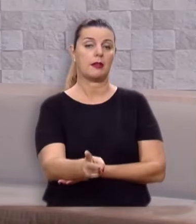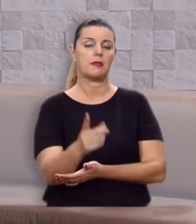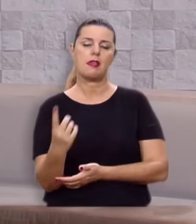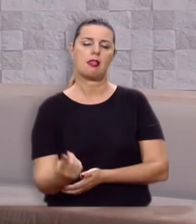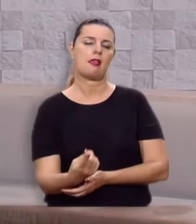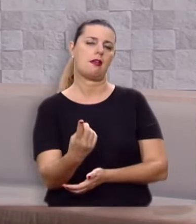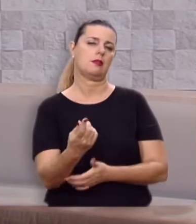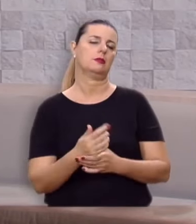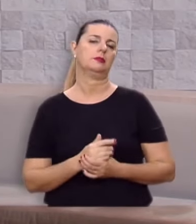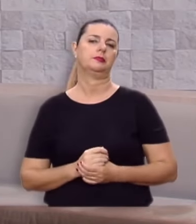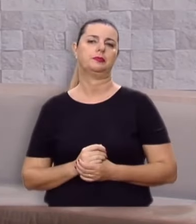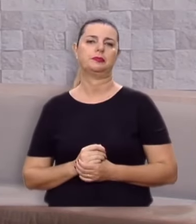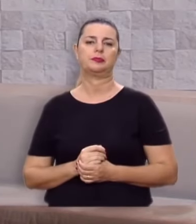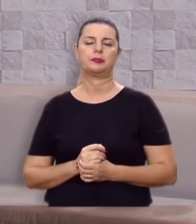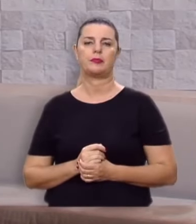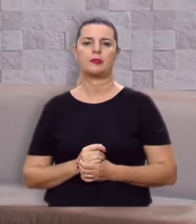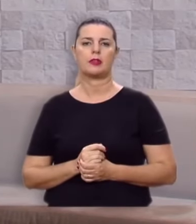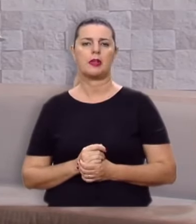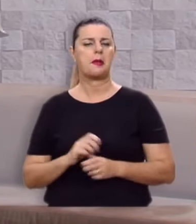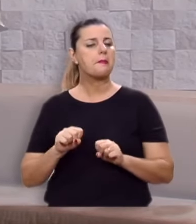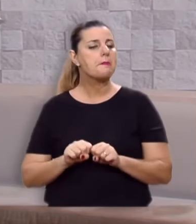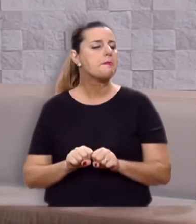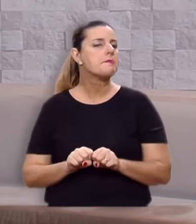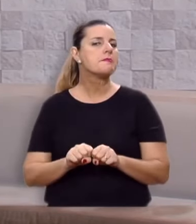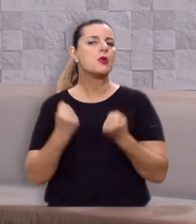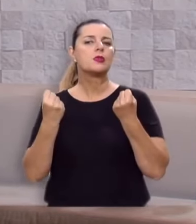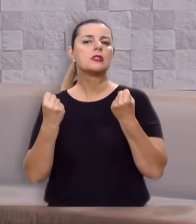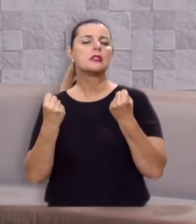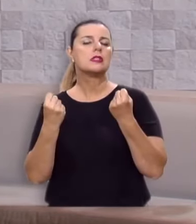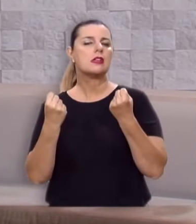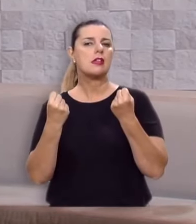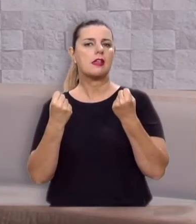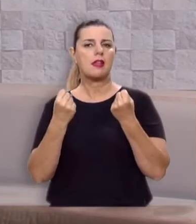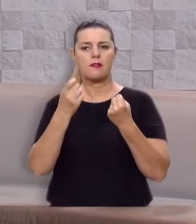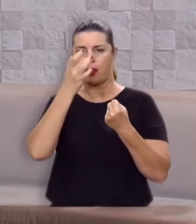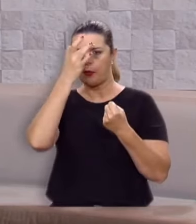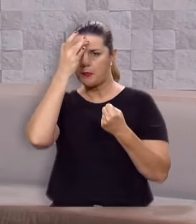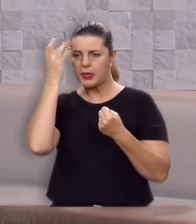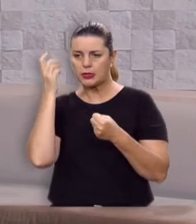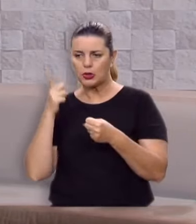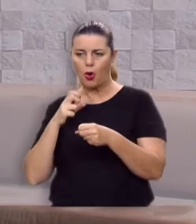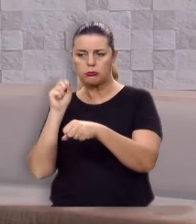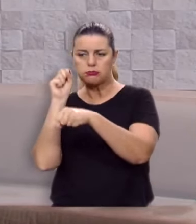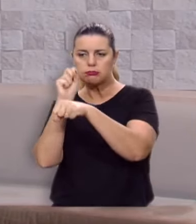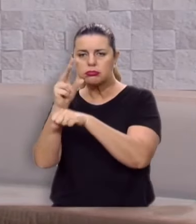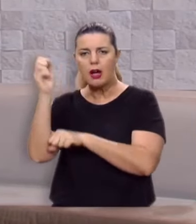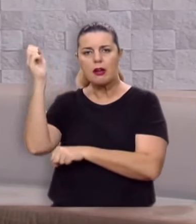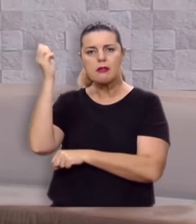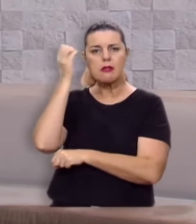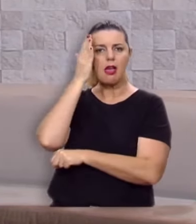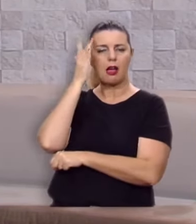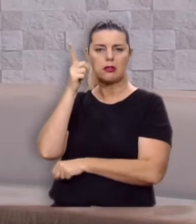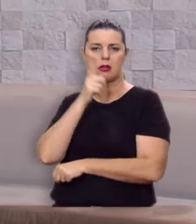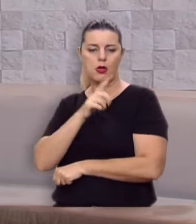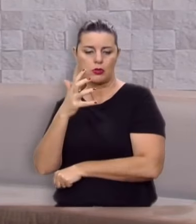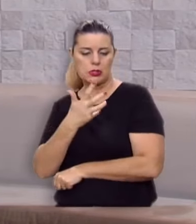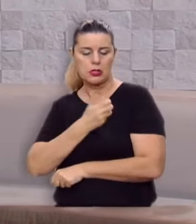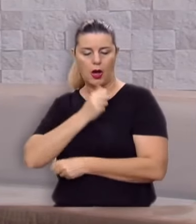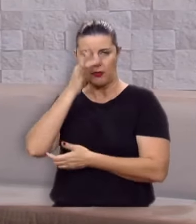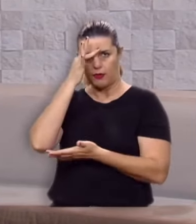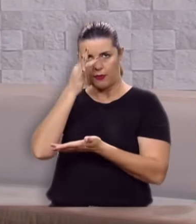é eterna. É impossível, portanto, que alguém que foi alcançado pela graça e salvo